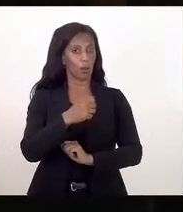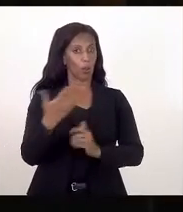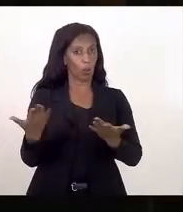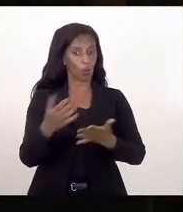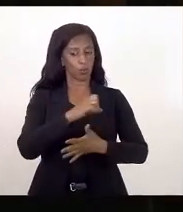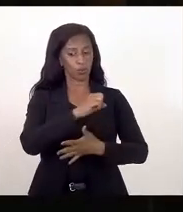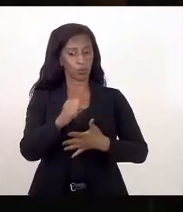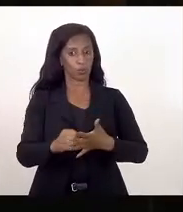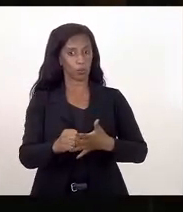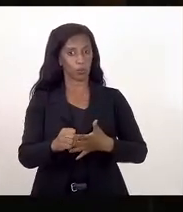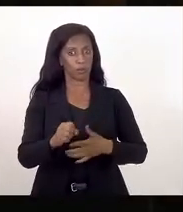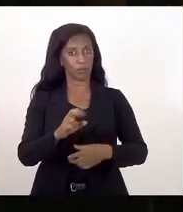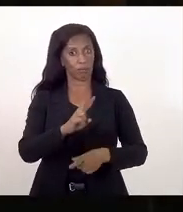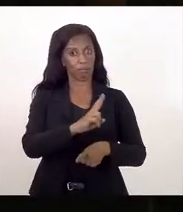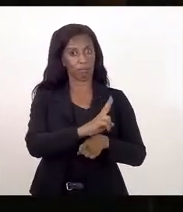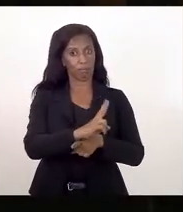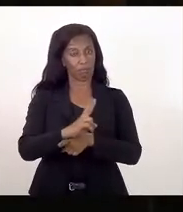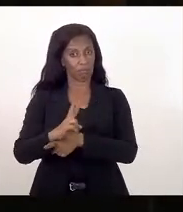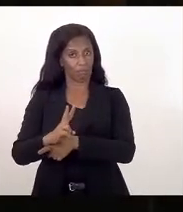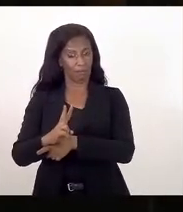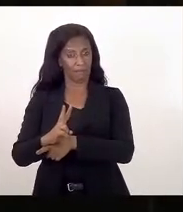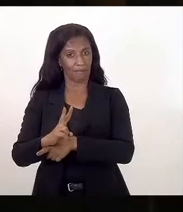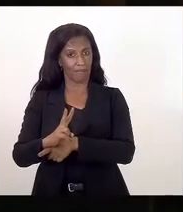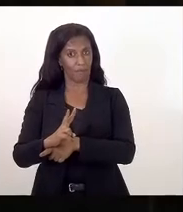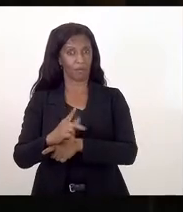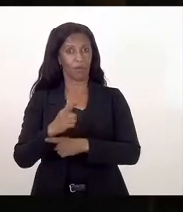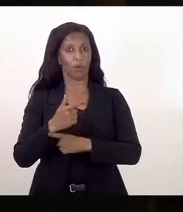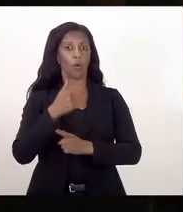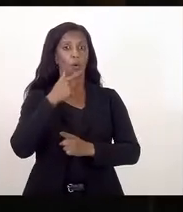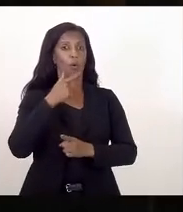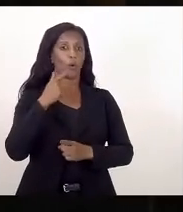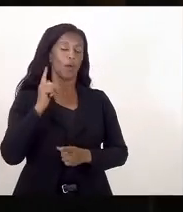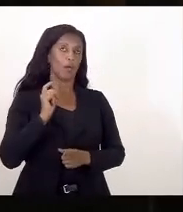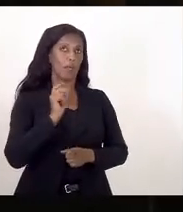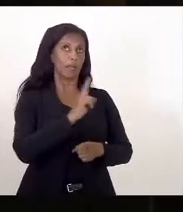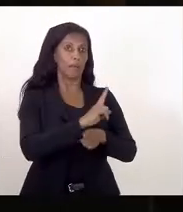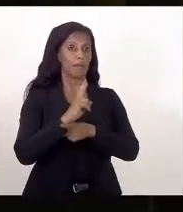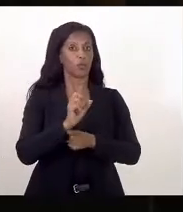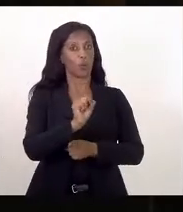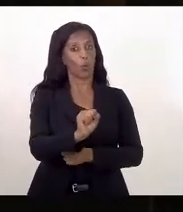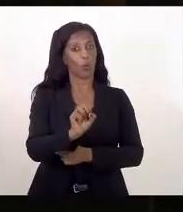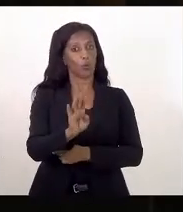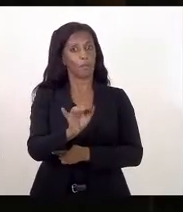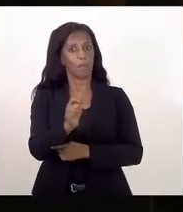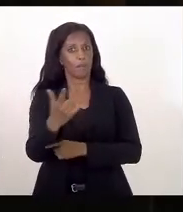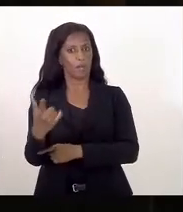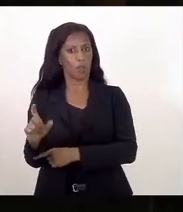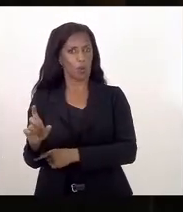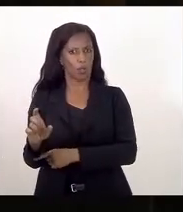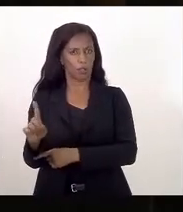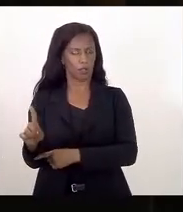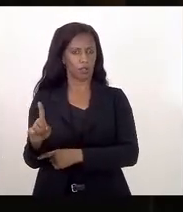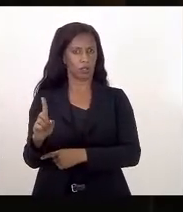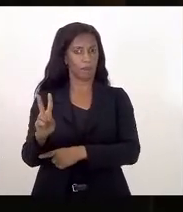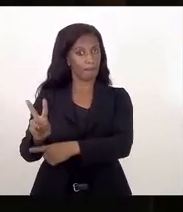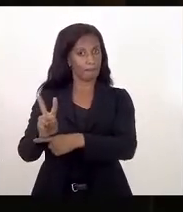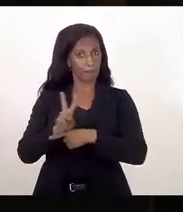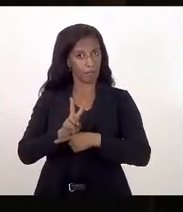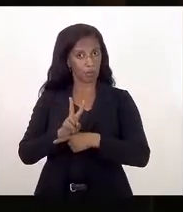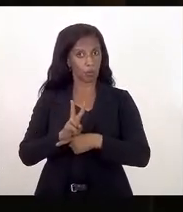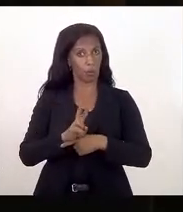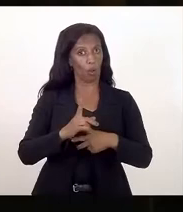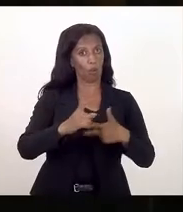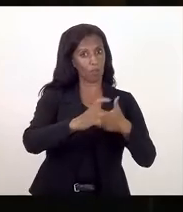Janeiro. O judiciário, quando emprestou 8 bilhões de reais ao executivo, uma situação